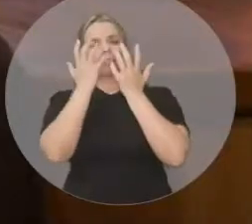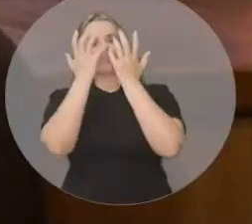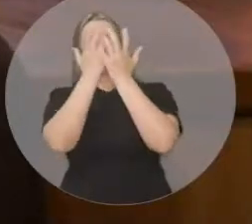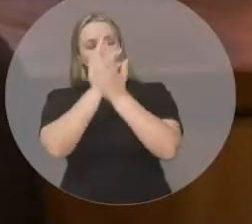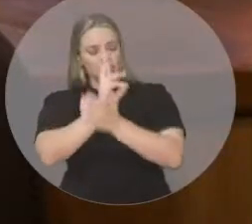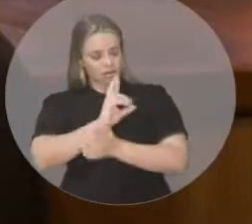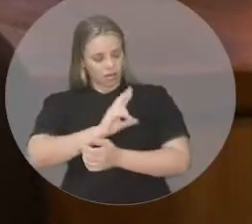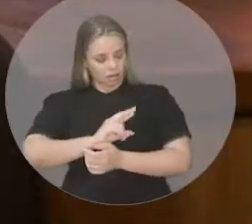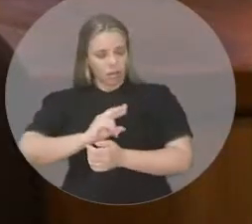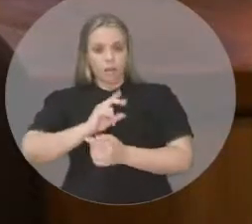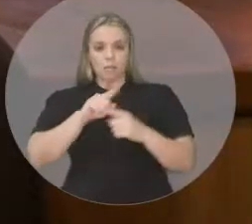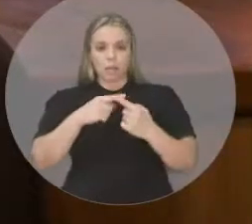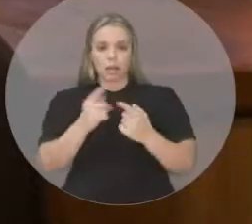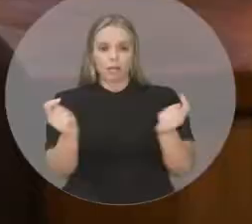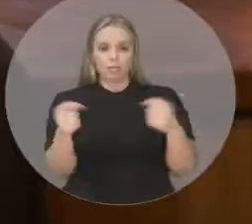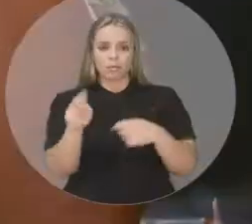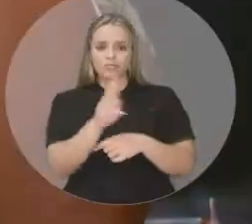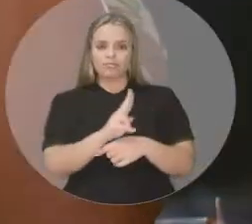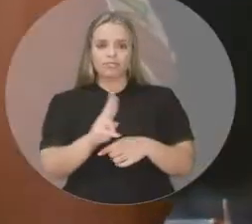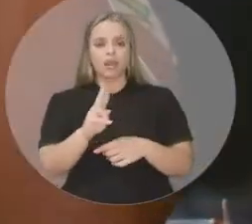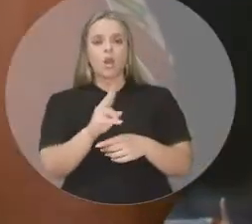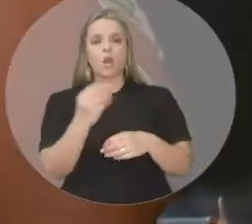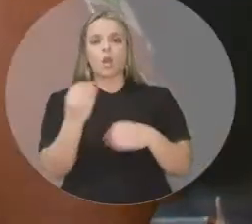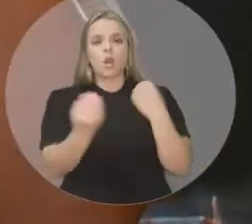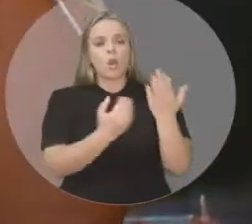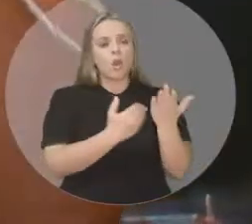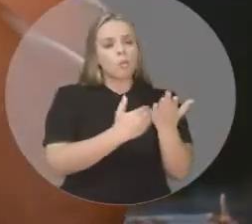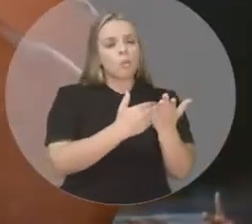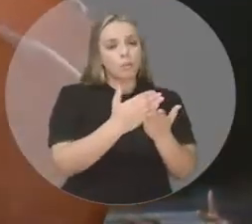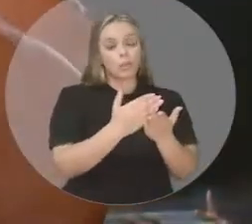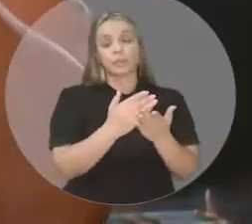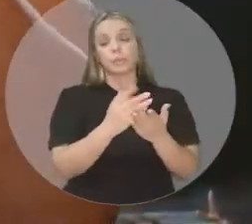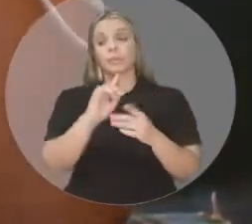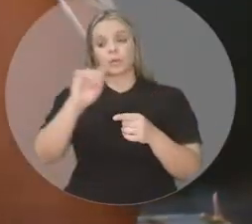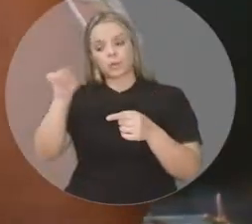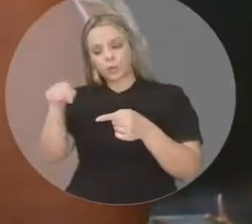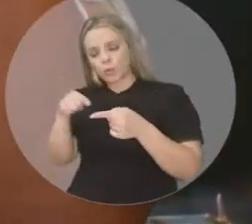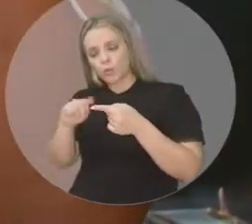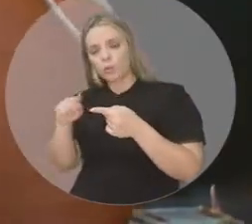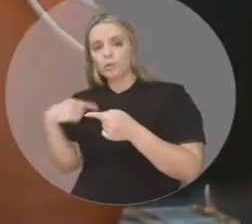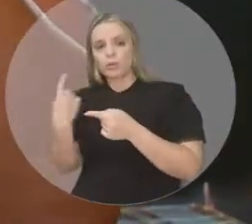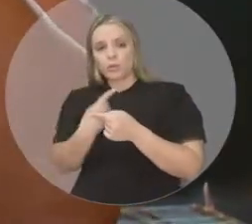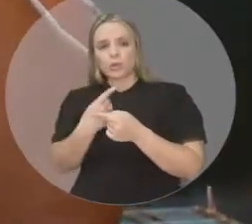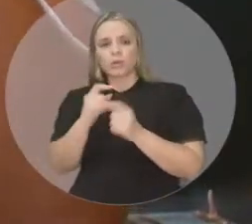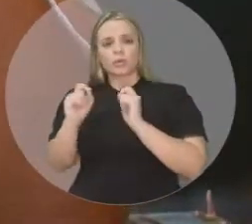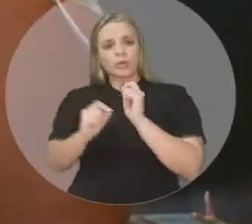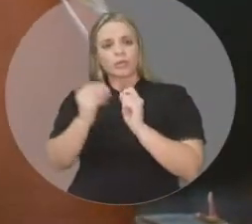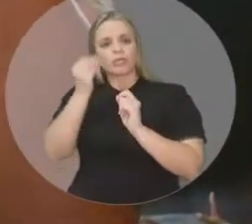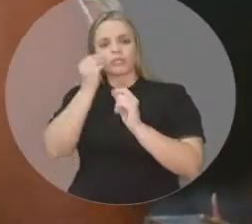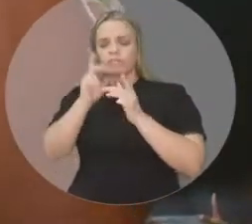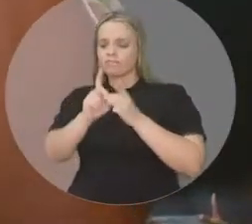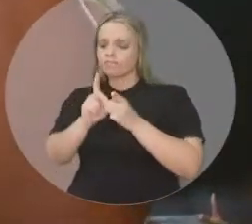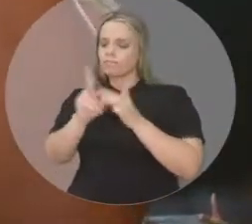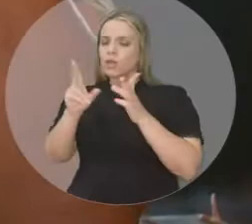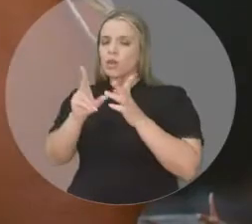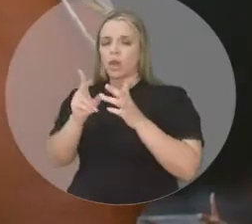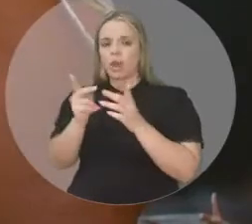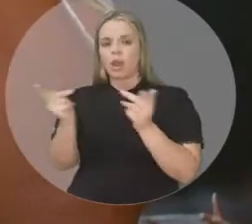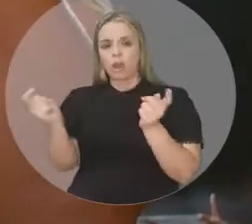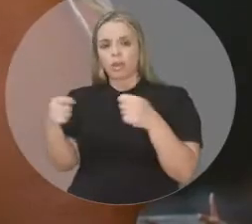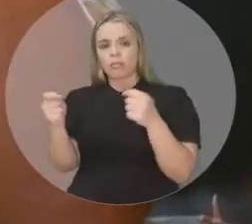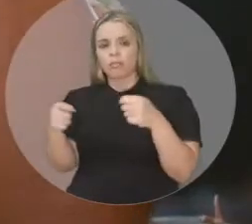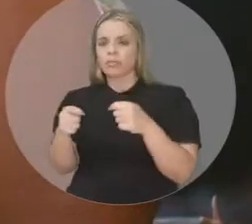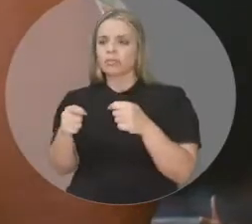ainda no Nordeste, por exemplo. Uhum. Né? Nós já no Norte, nós vamos manter, porque o Norte, além do